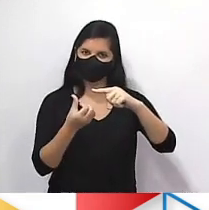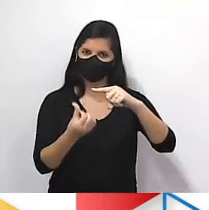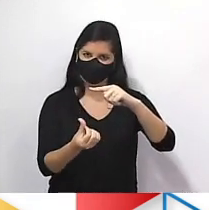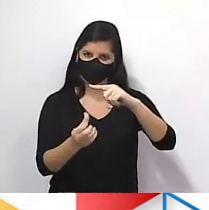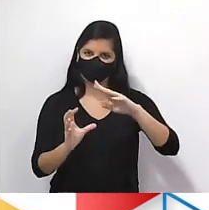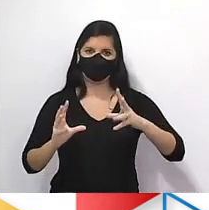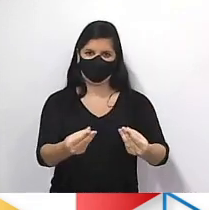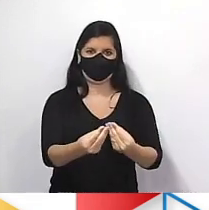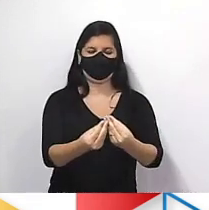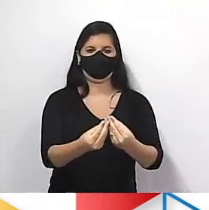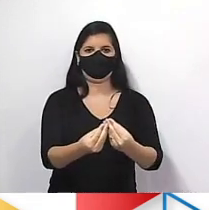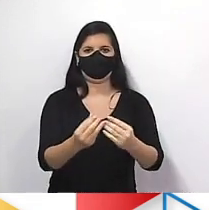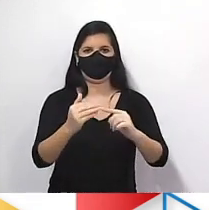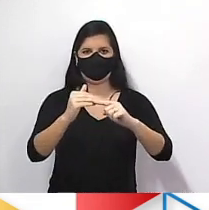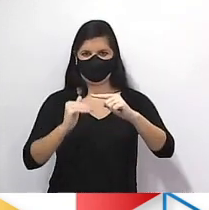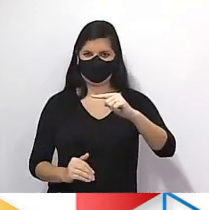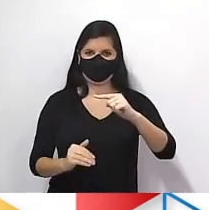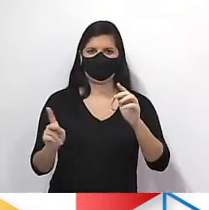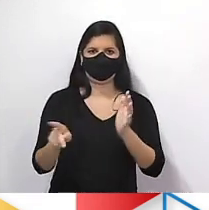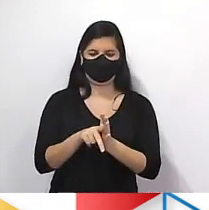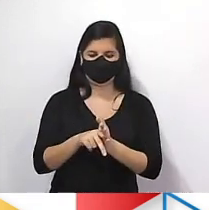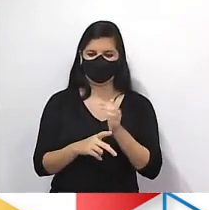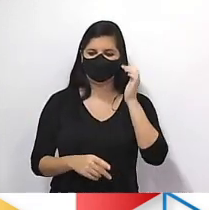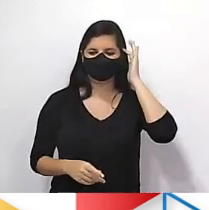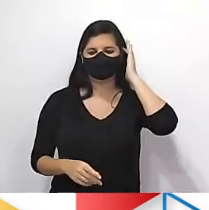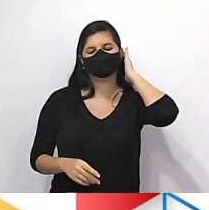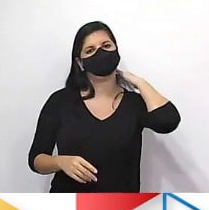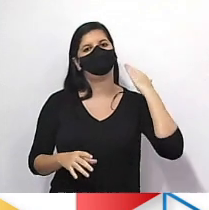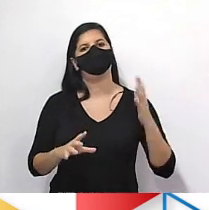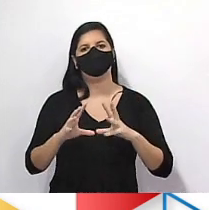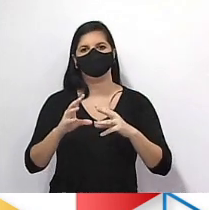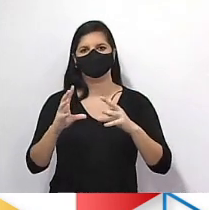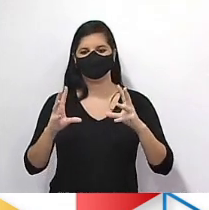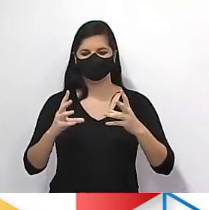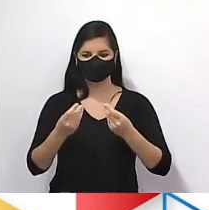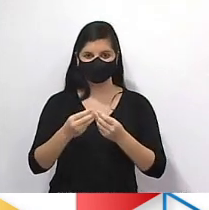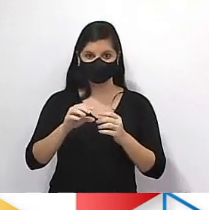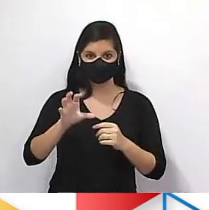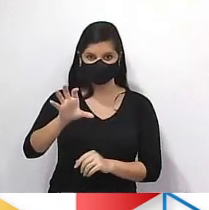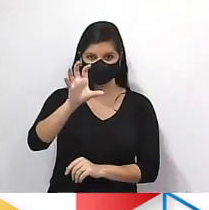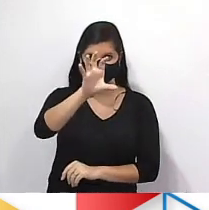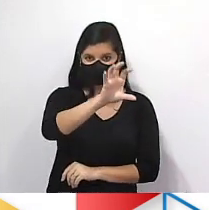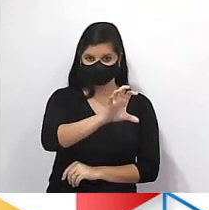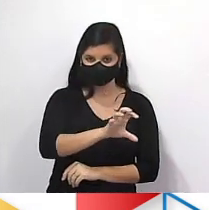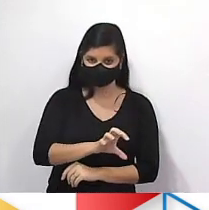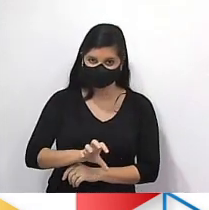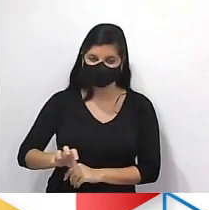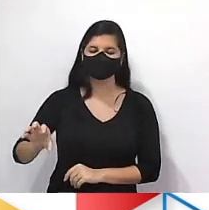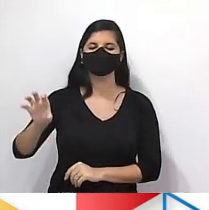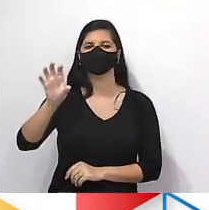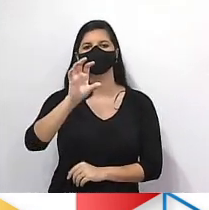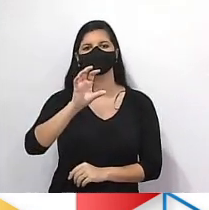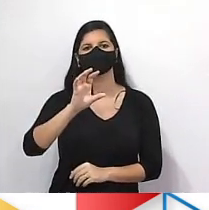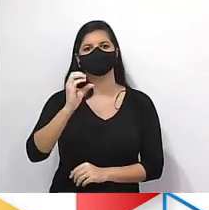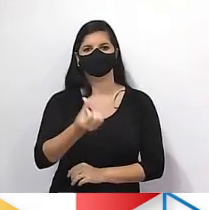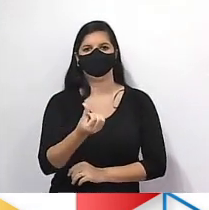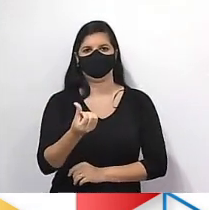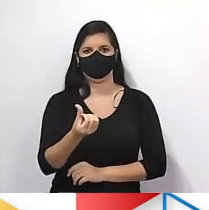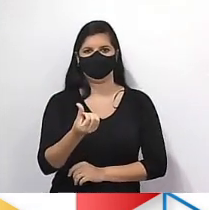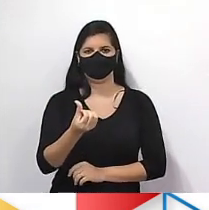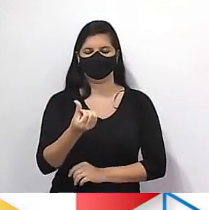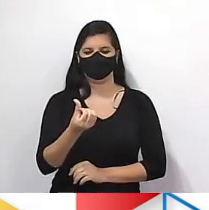todo está embaixo, que é esse número 6. O total de partes que a figura compõe,